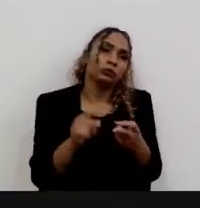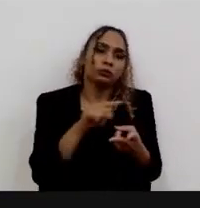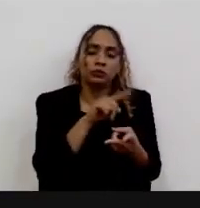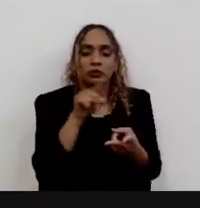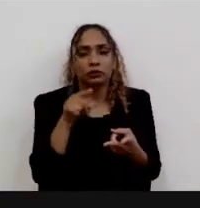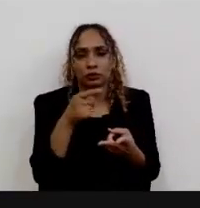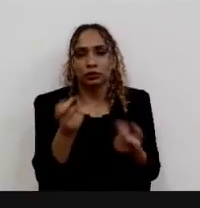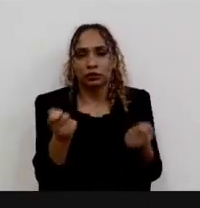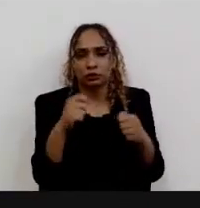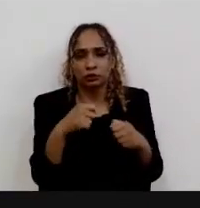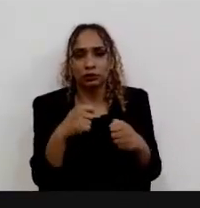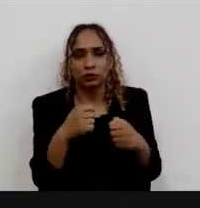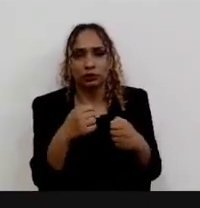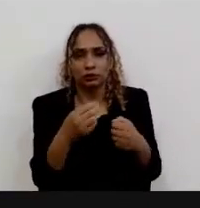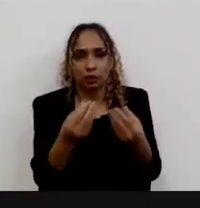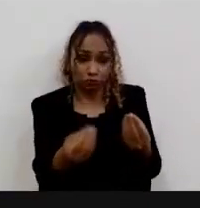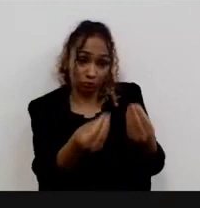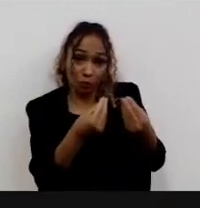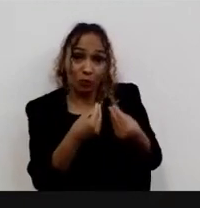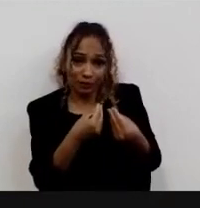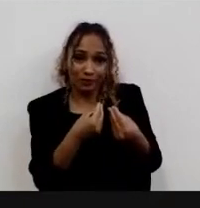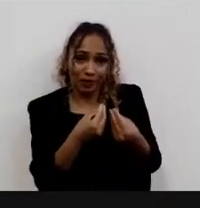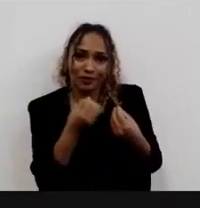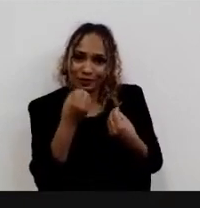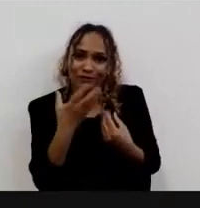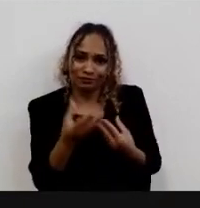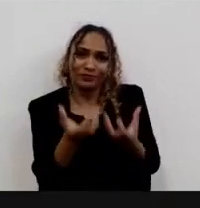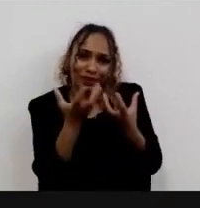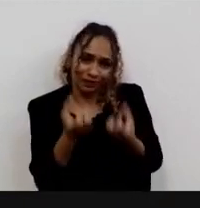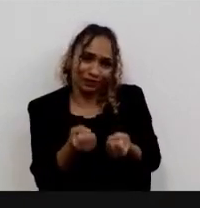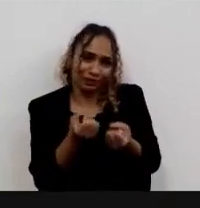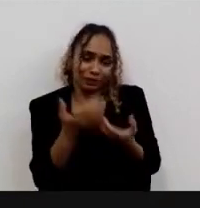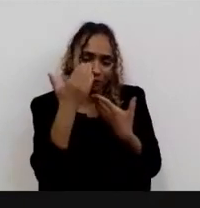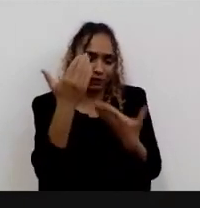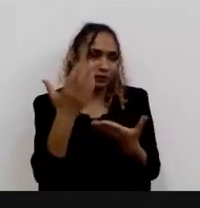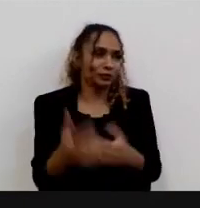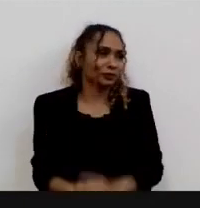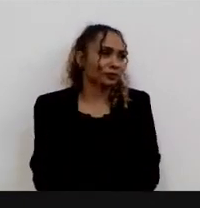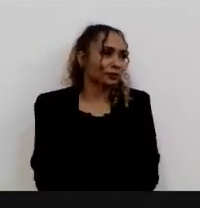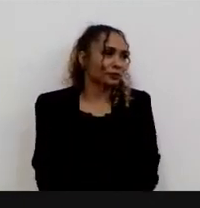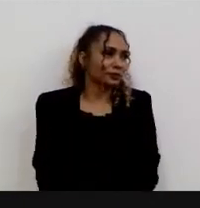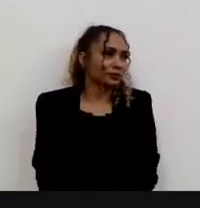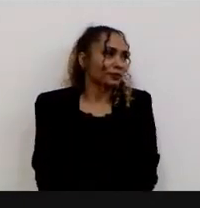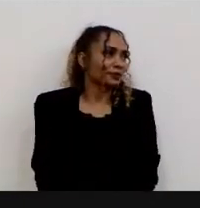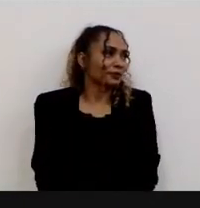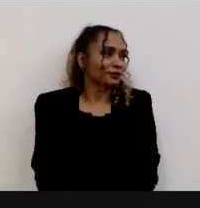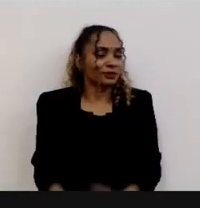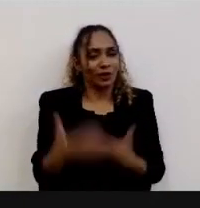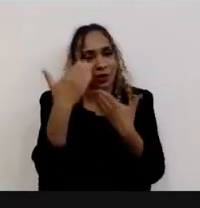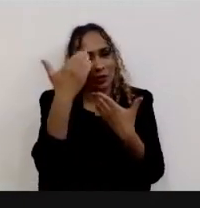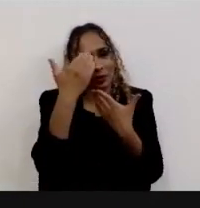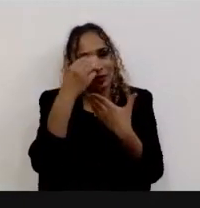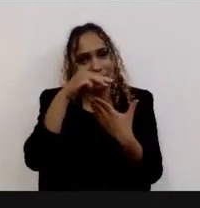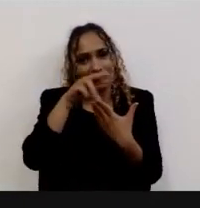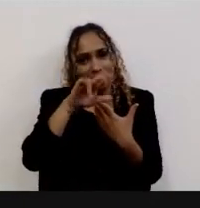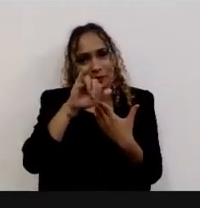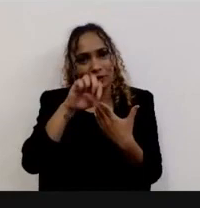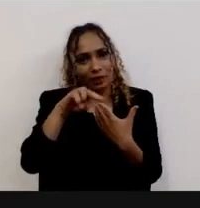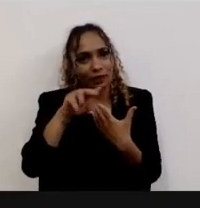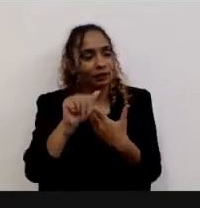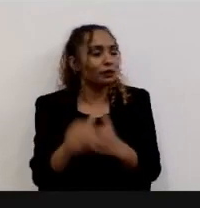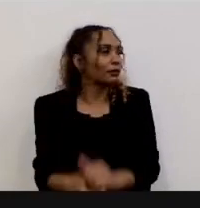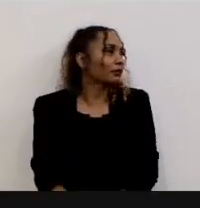vocês quiserem mandar aí para ajudar, vai ser bem-vindo. Obrigada. Obrigado, Mariana.